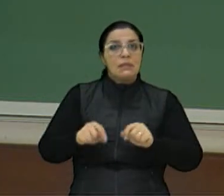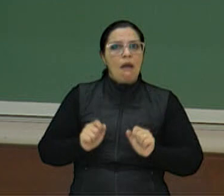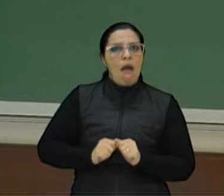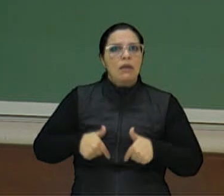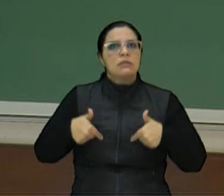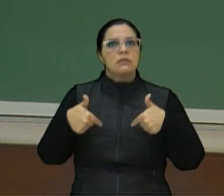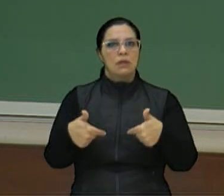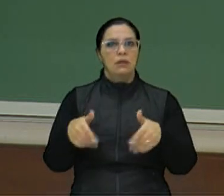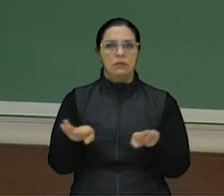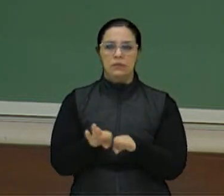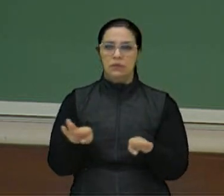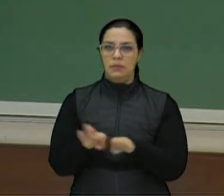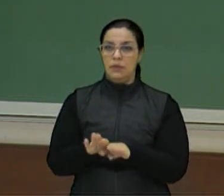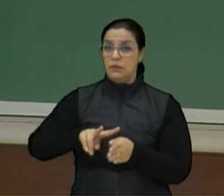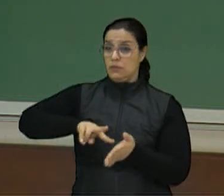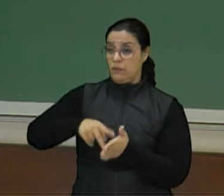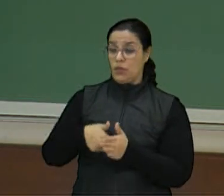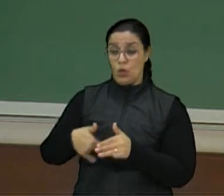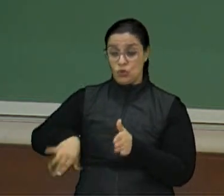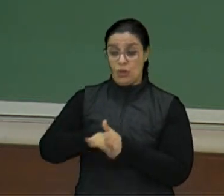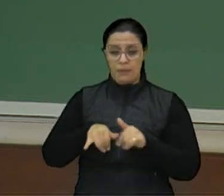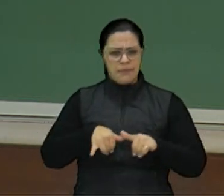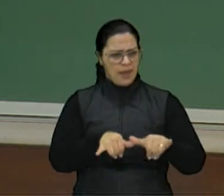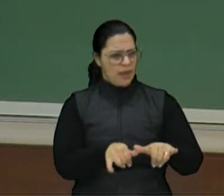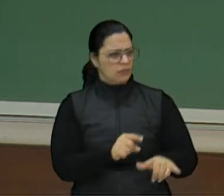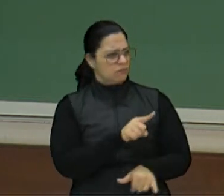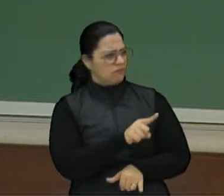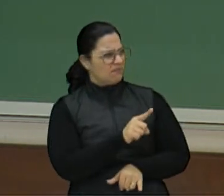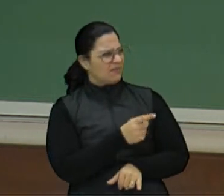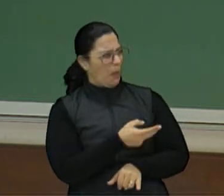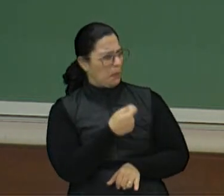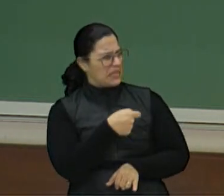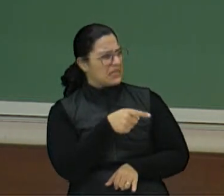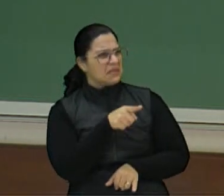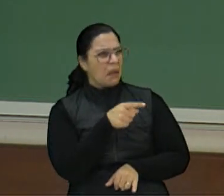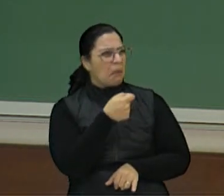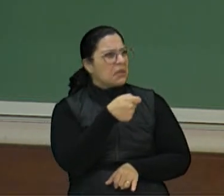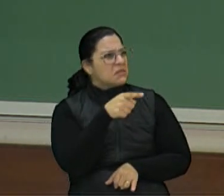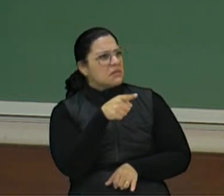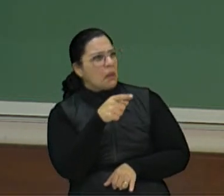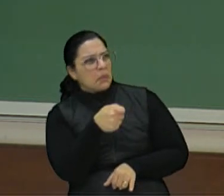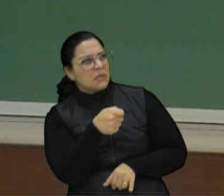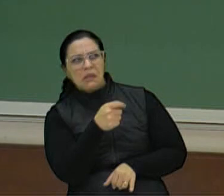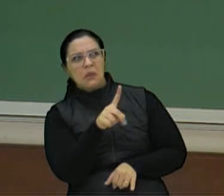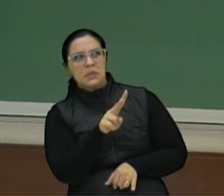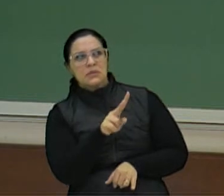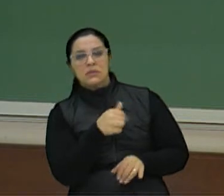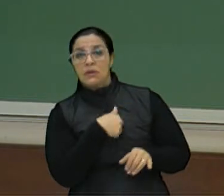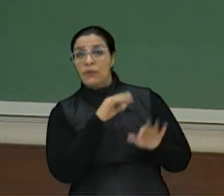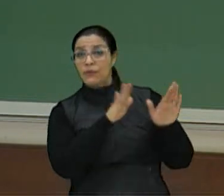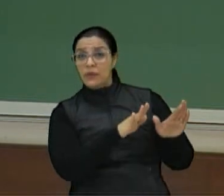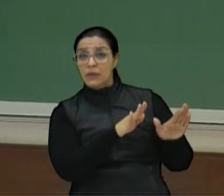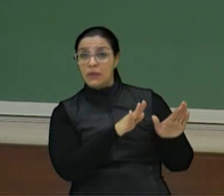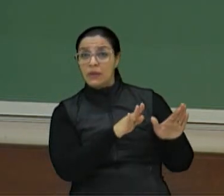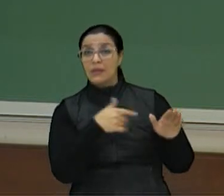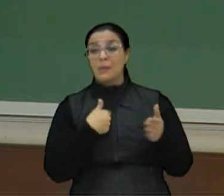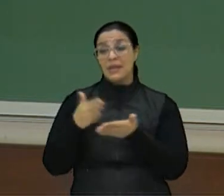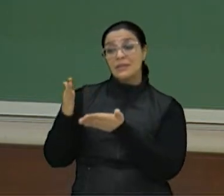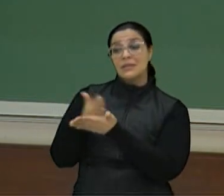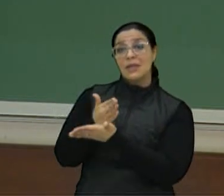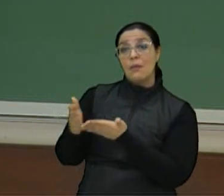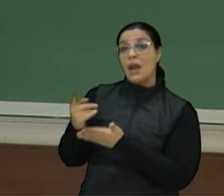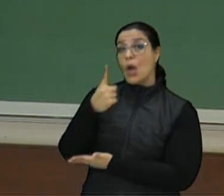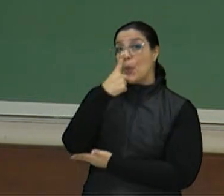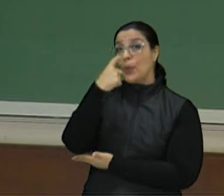atitude que vai de eu chegar no supermercado e decidir se eu vou comprar aquilo, se eu preciso, e também a questão de você